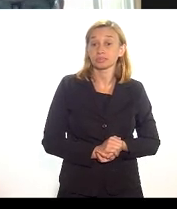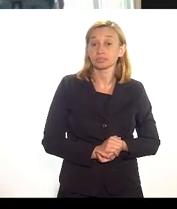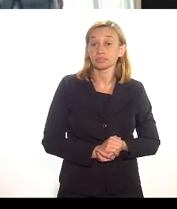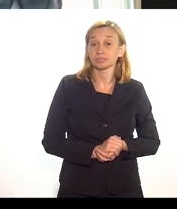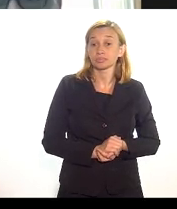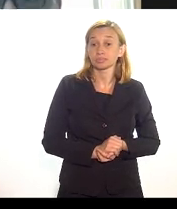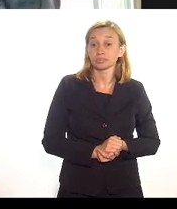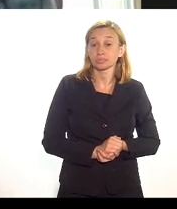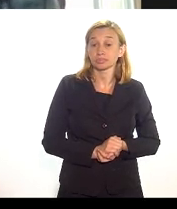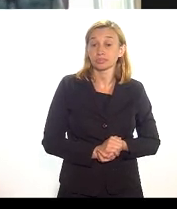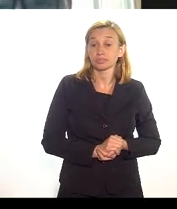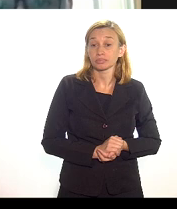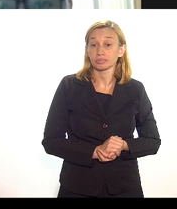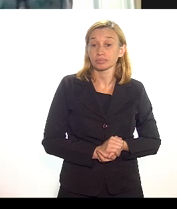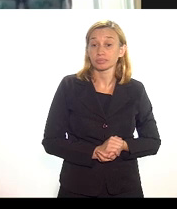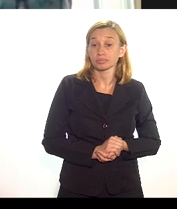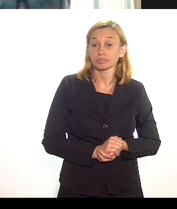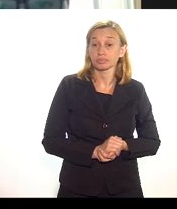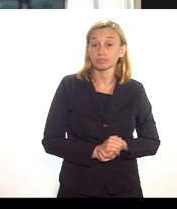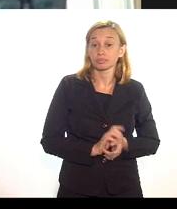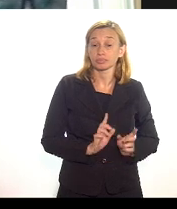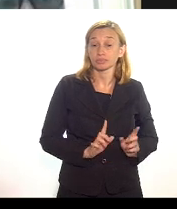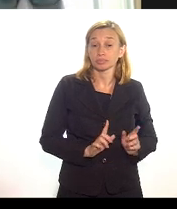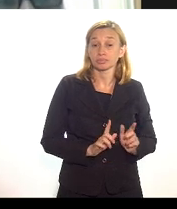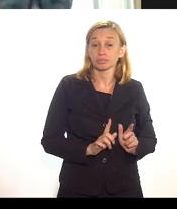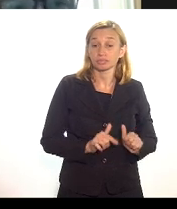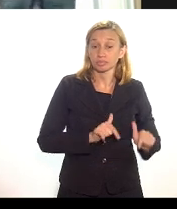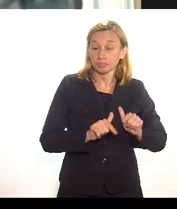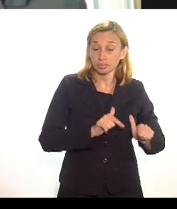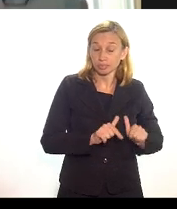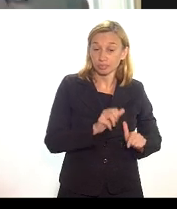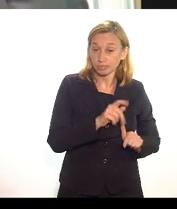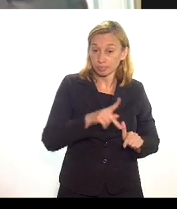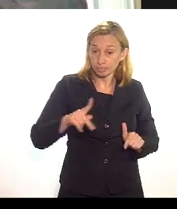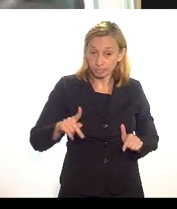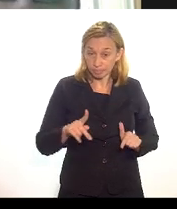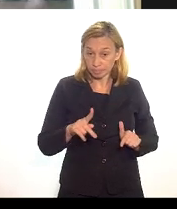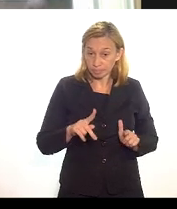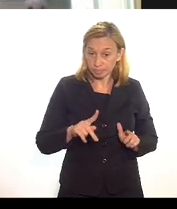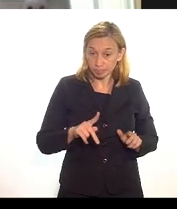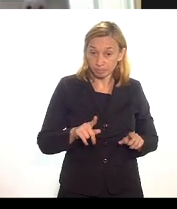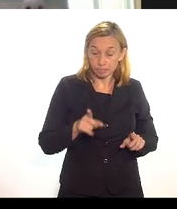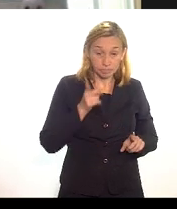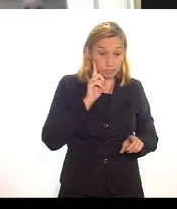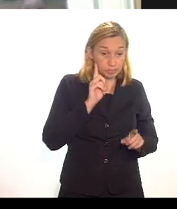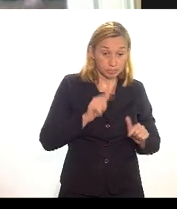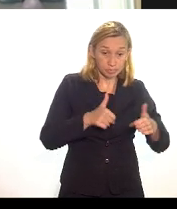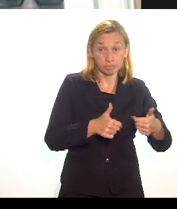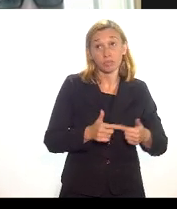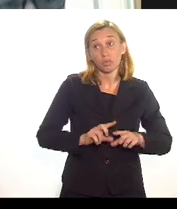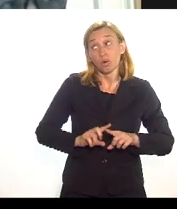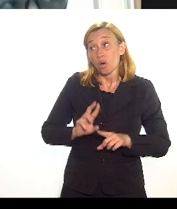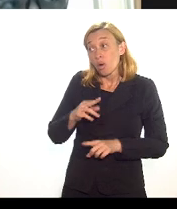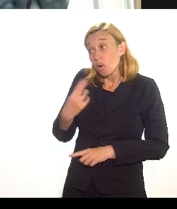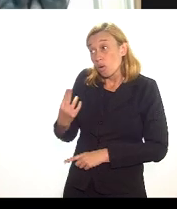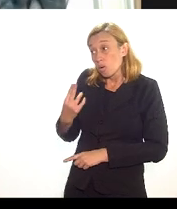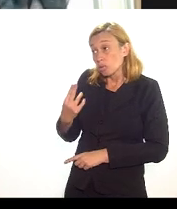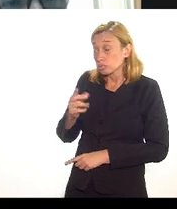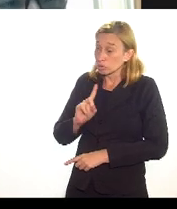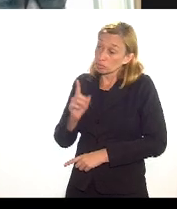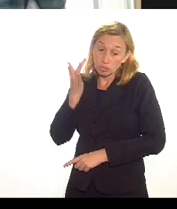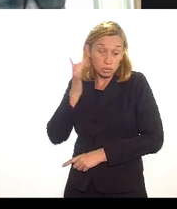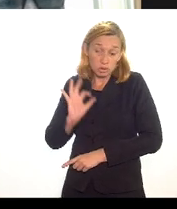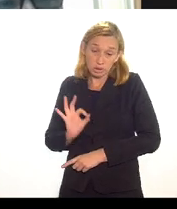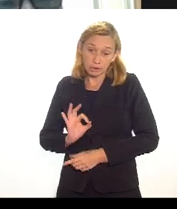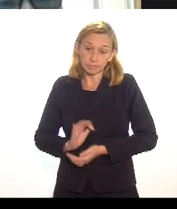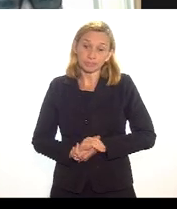Isso tem sido rotina na ANP, ou pelo menos era rotina enquanto eu estava lá. Né? Então, não sei como é que estão agora,